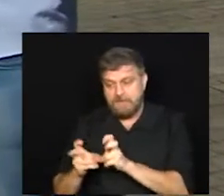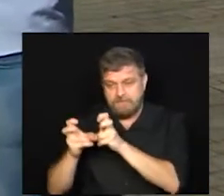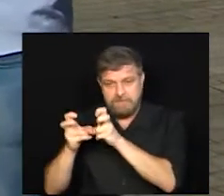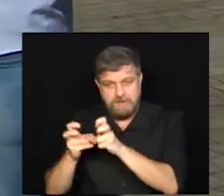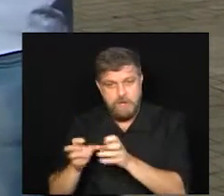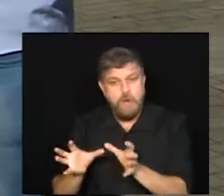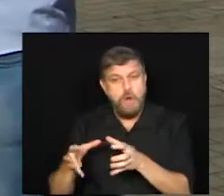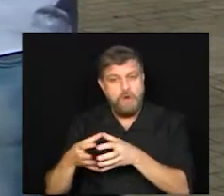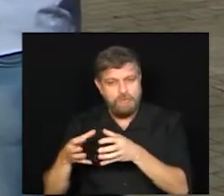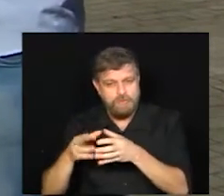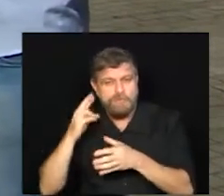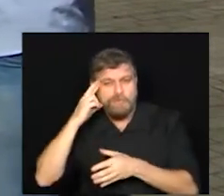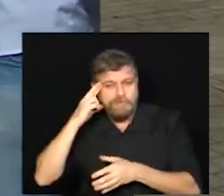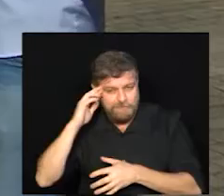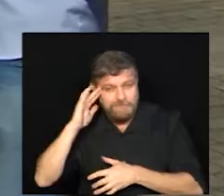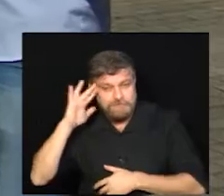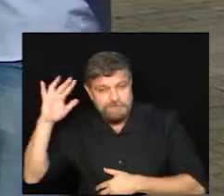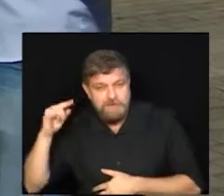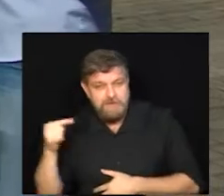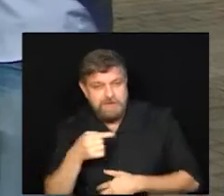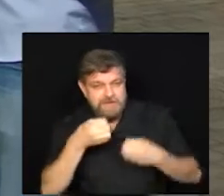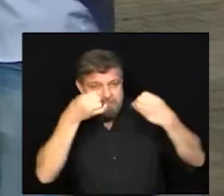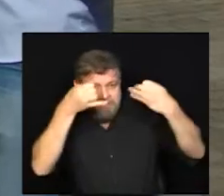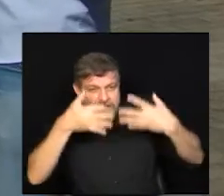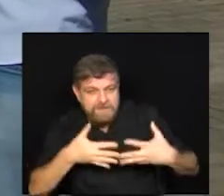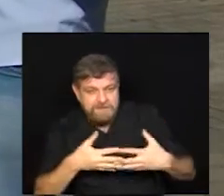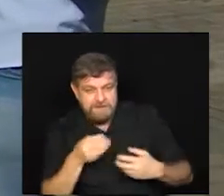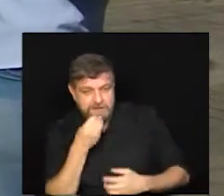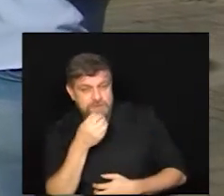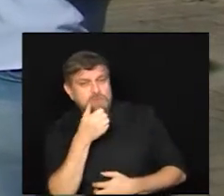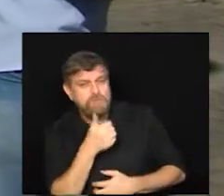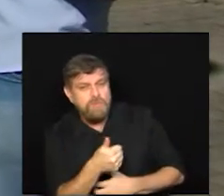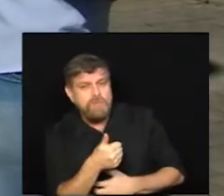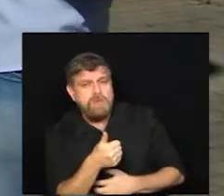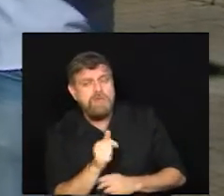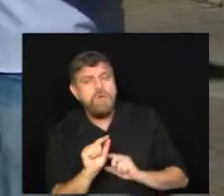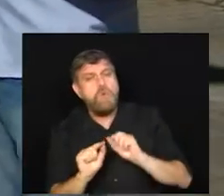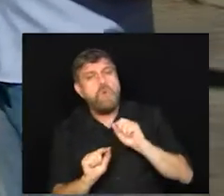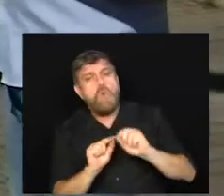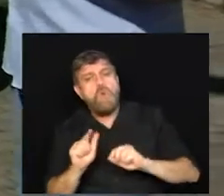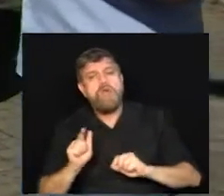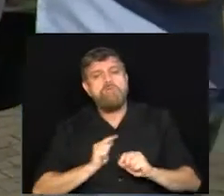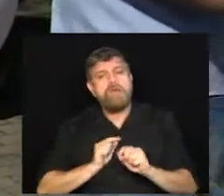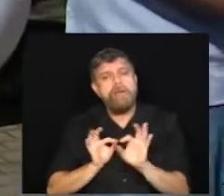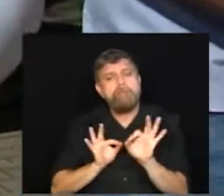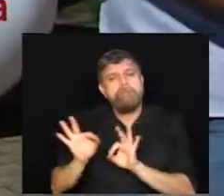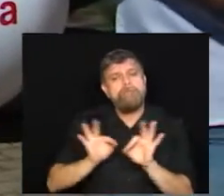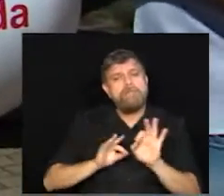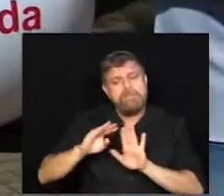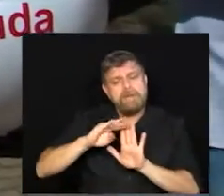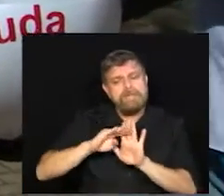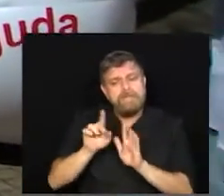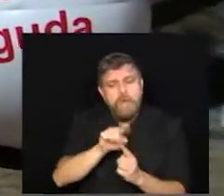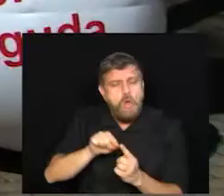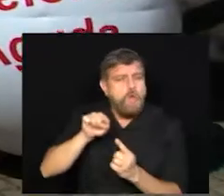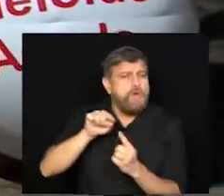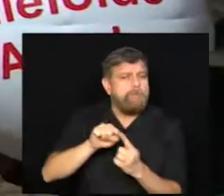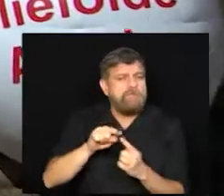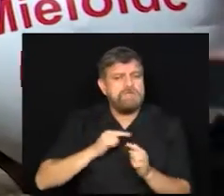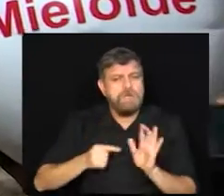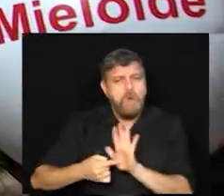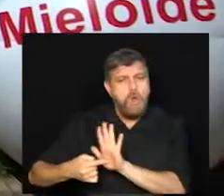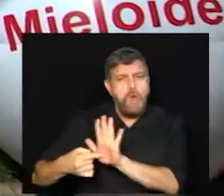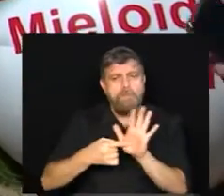vai poder contar um pouco a respeito dessa campanha. Tudo bem, doutor? O que vocês estão planejando com essa ação aqui, mostrando